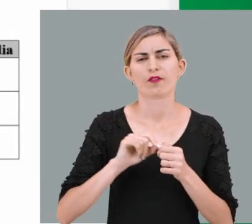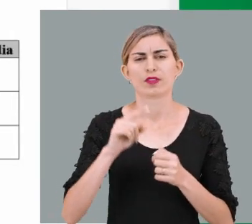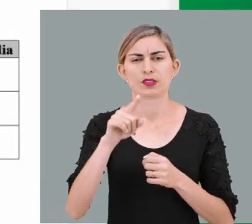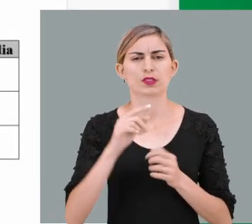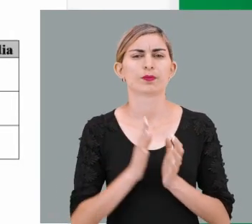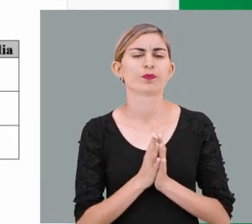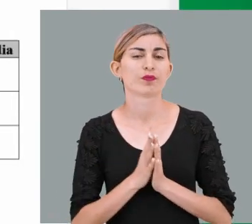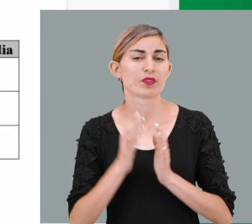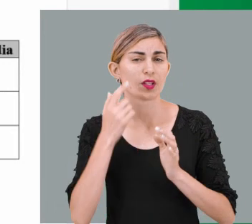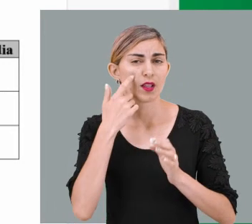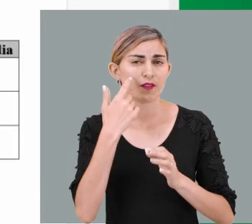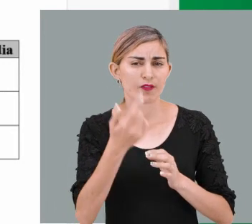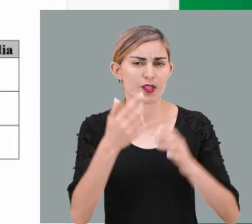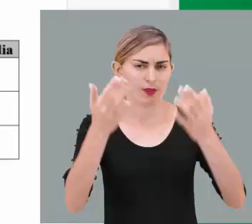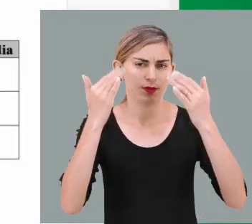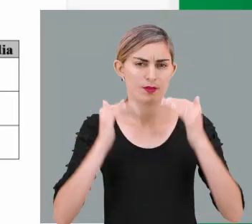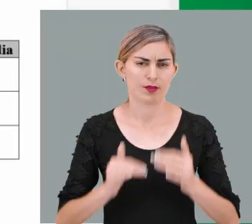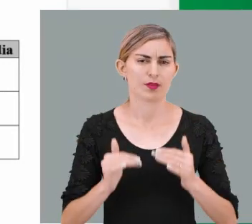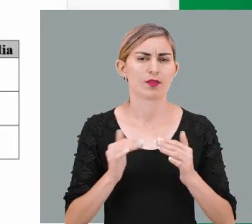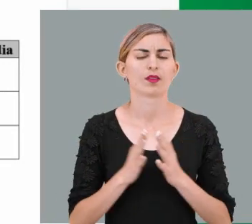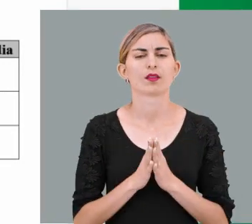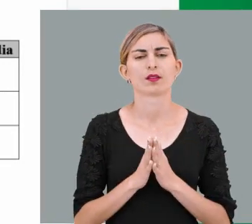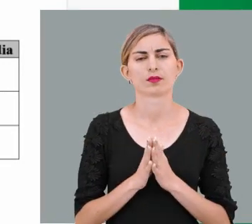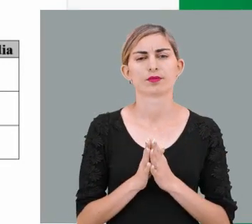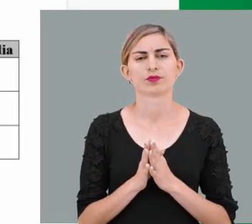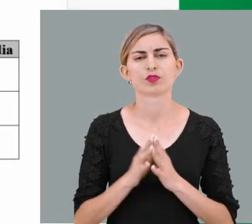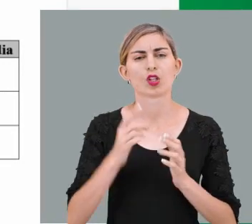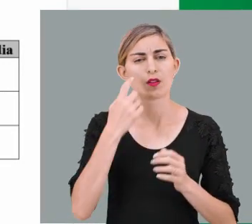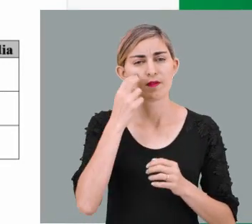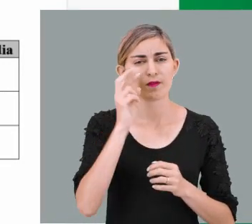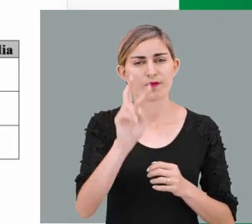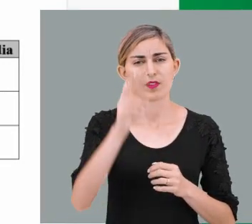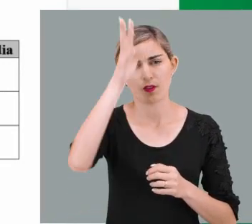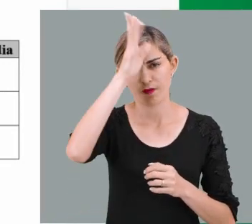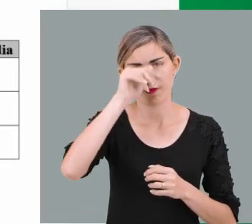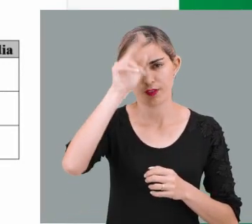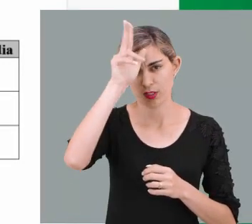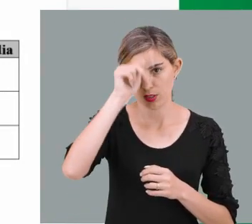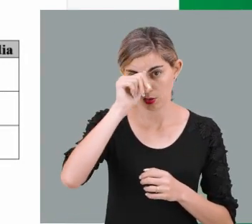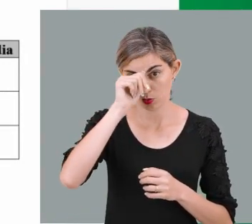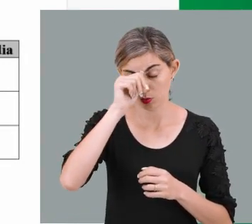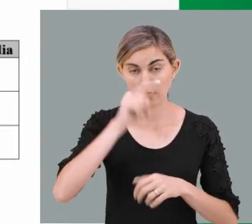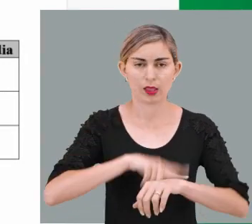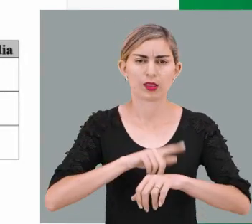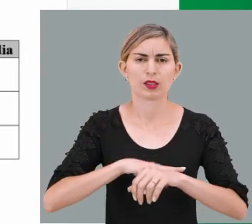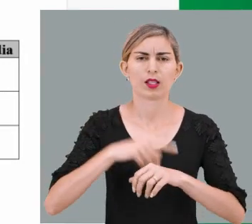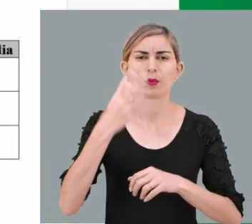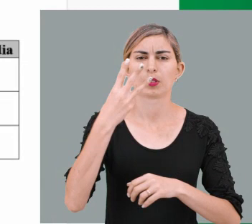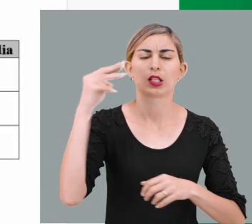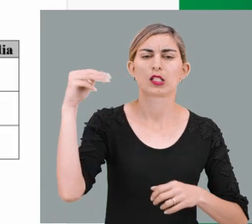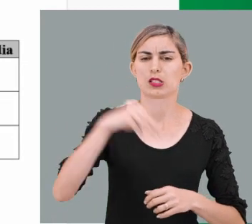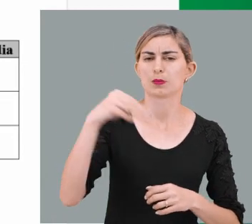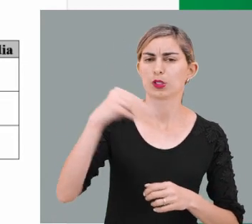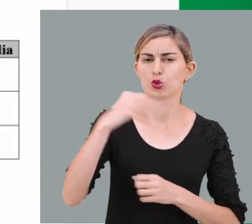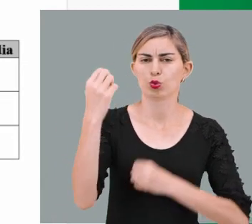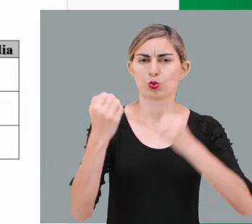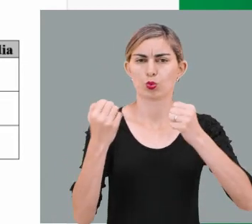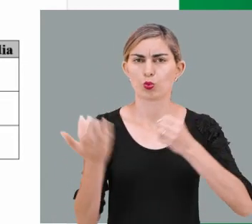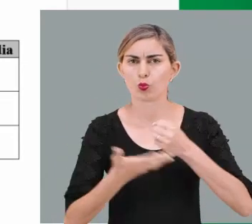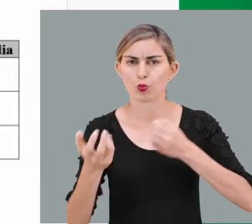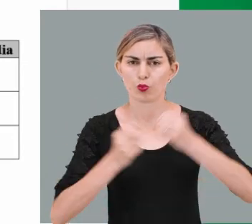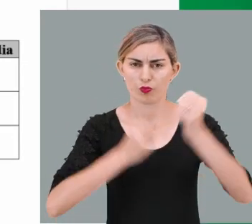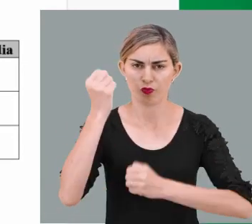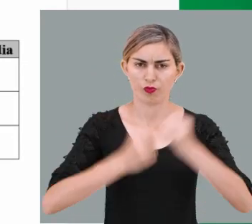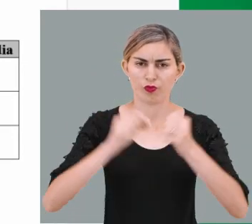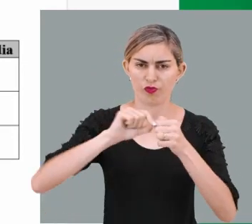semana. Vamos considerar os dados abaixo. Nós vemos que o sanduíche de frango tem um tempo de produção de 3 minutos e